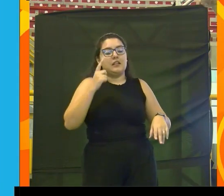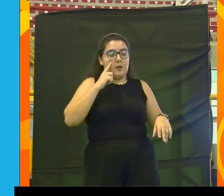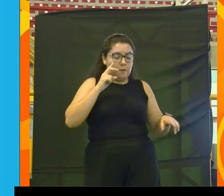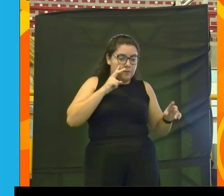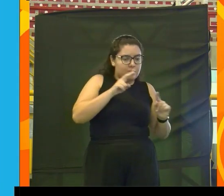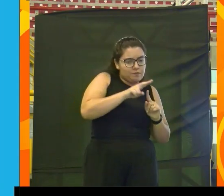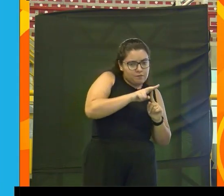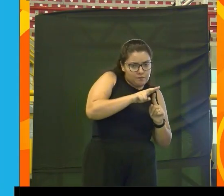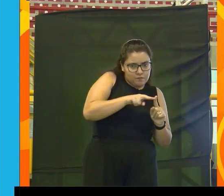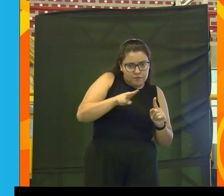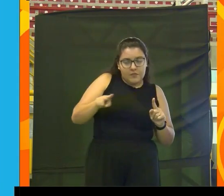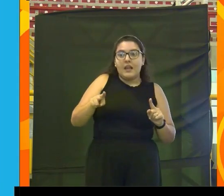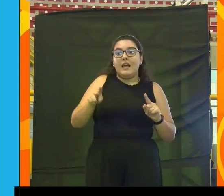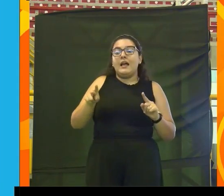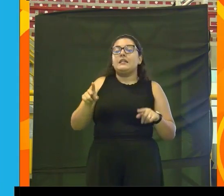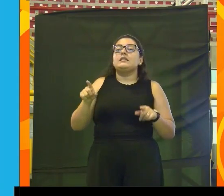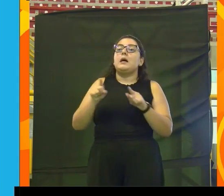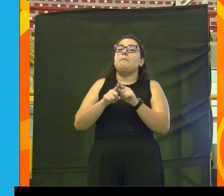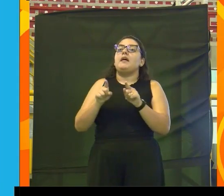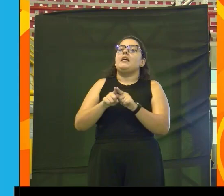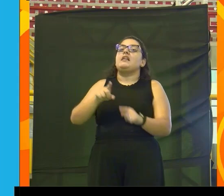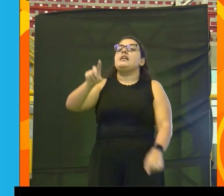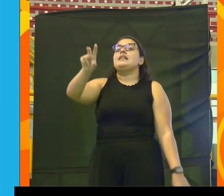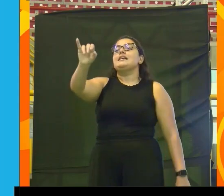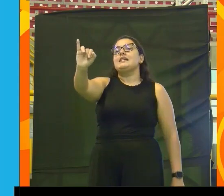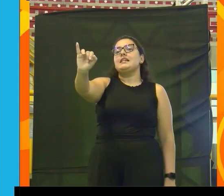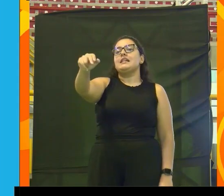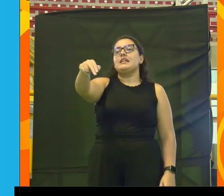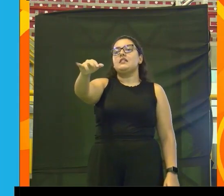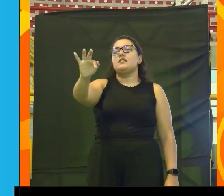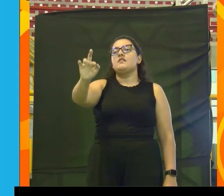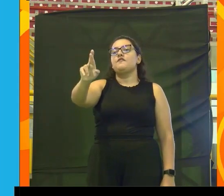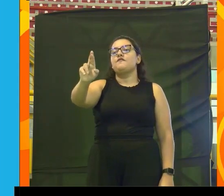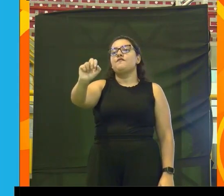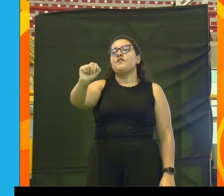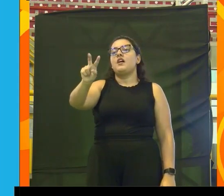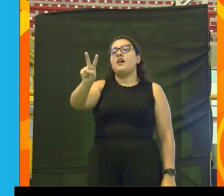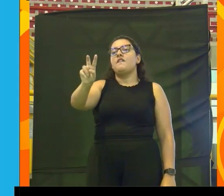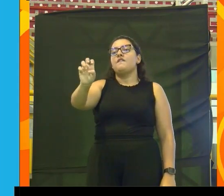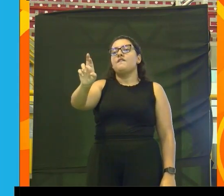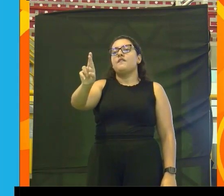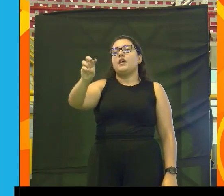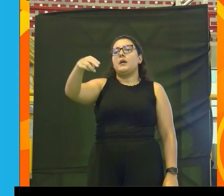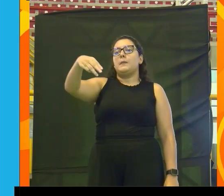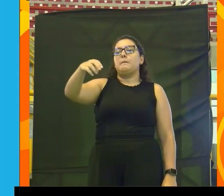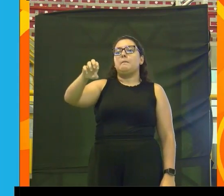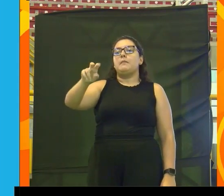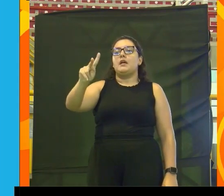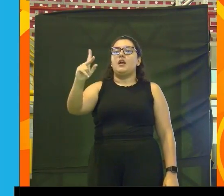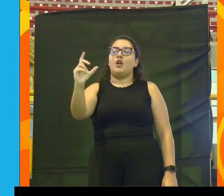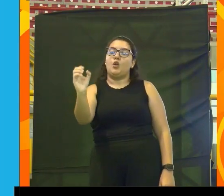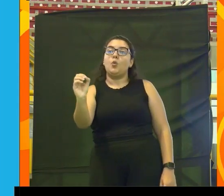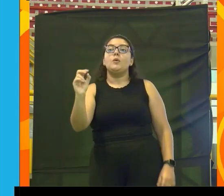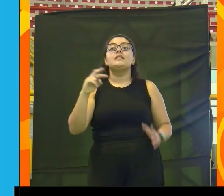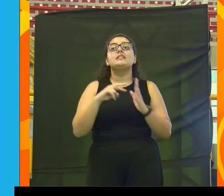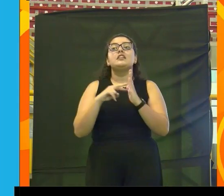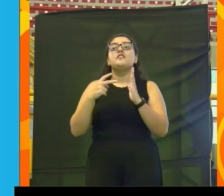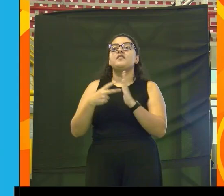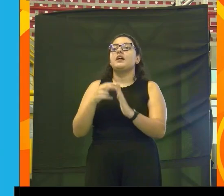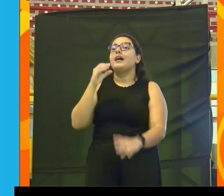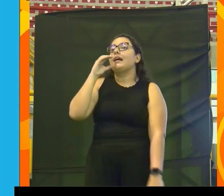infravermelha, que é o calor, por forma de radiação, e acima do violeta, você tem as